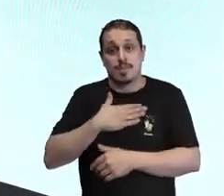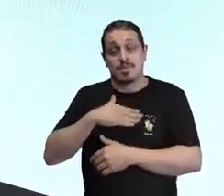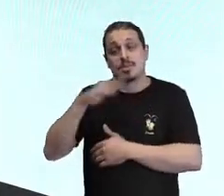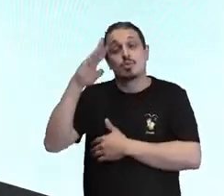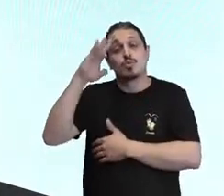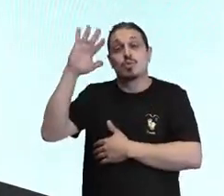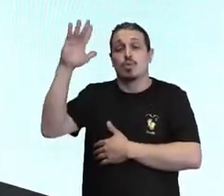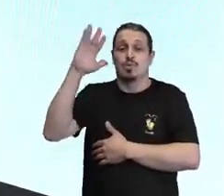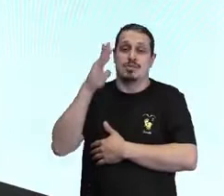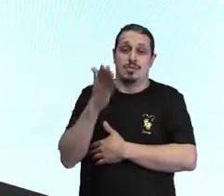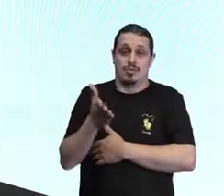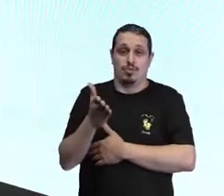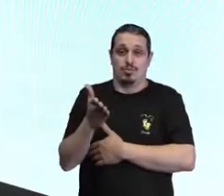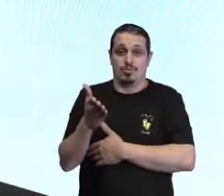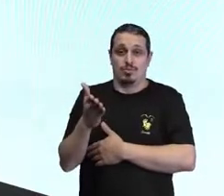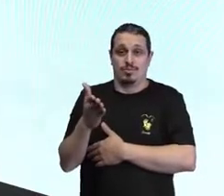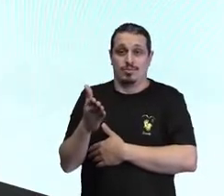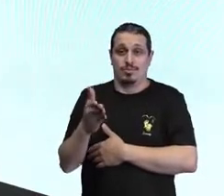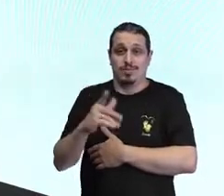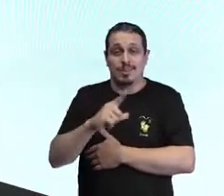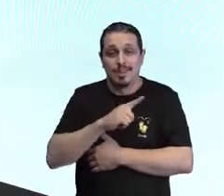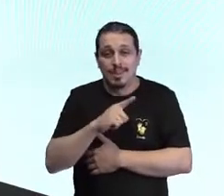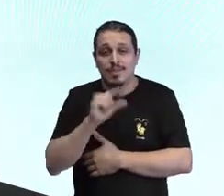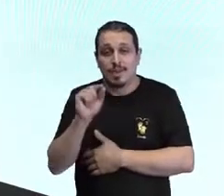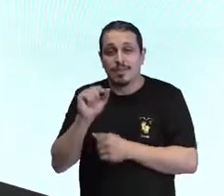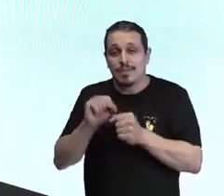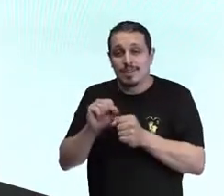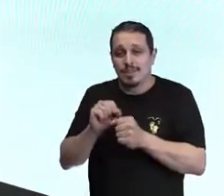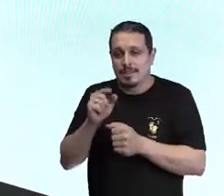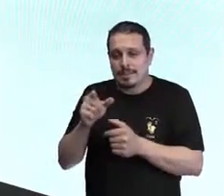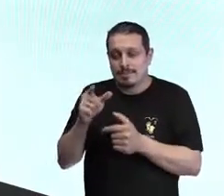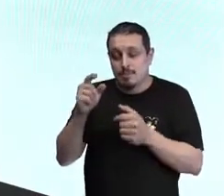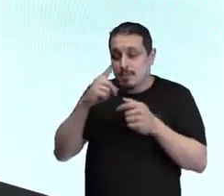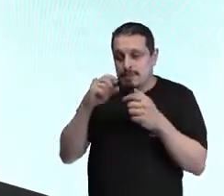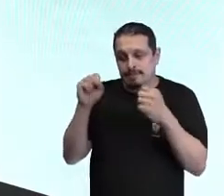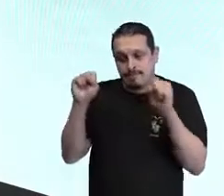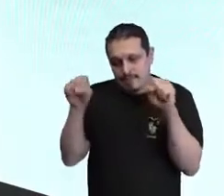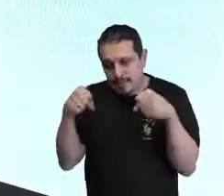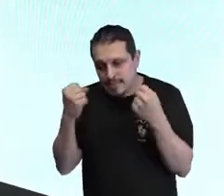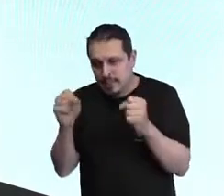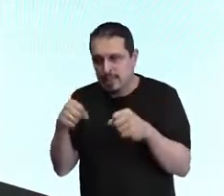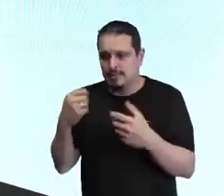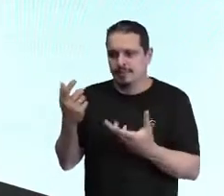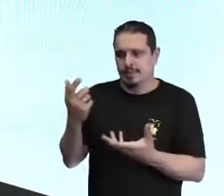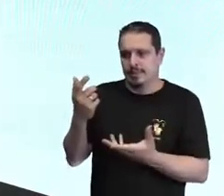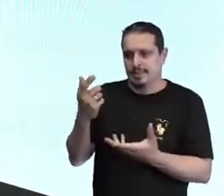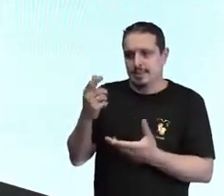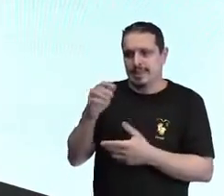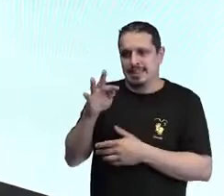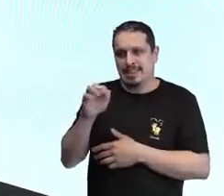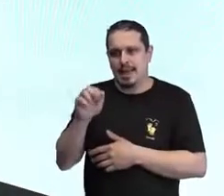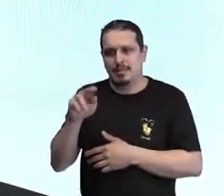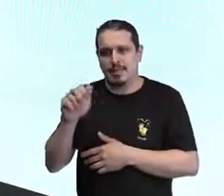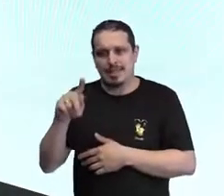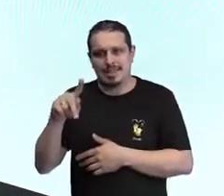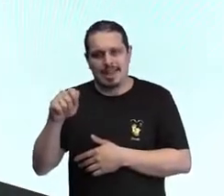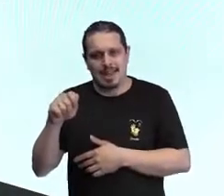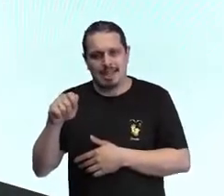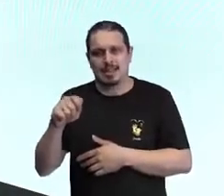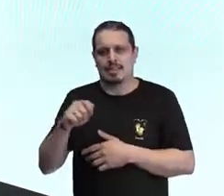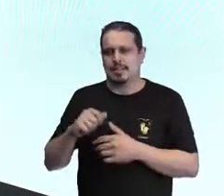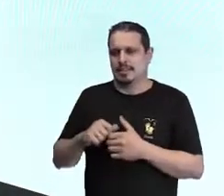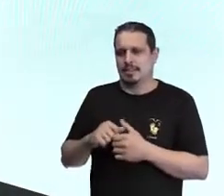imaginava que ele ia fazer as terapias e ele ia sair dali uma criança típica. Hoje em dia eu vejo